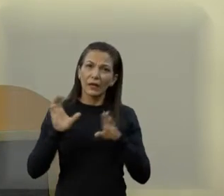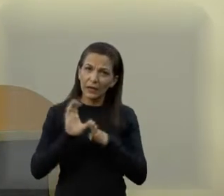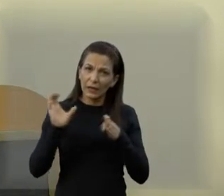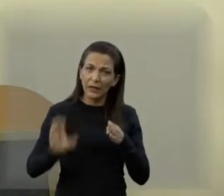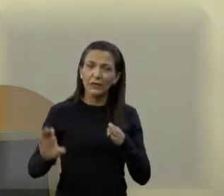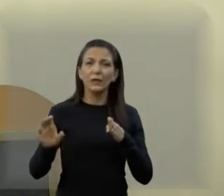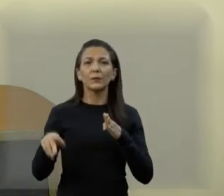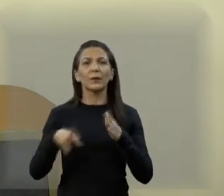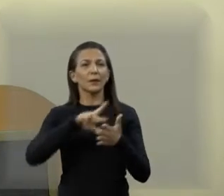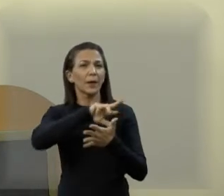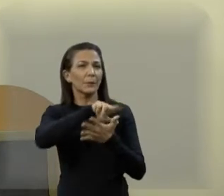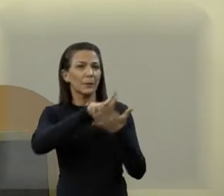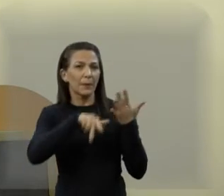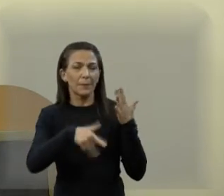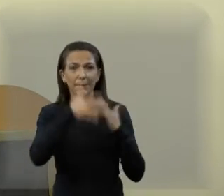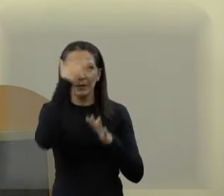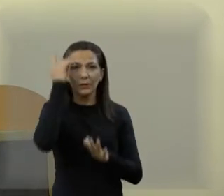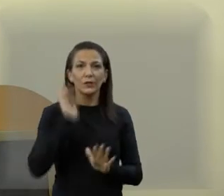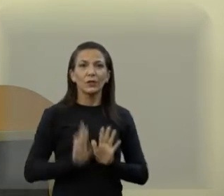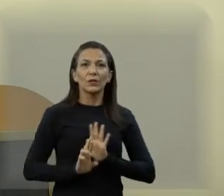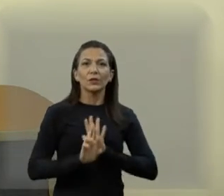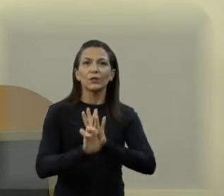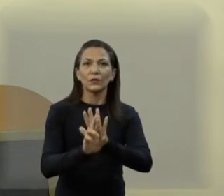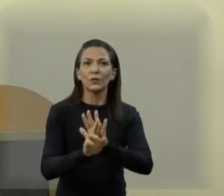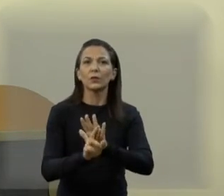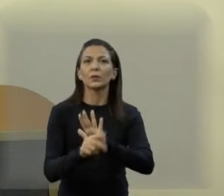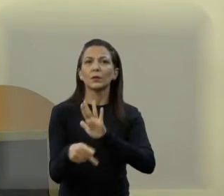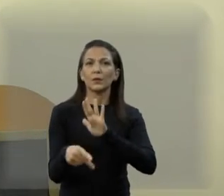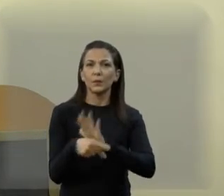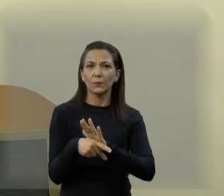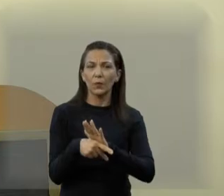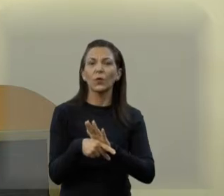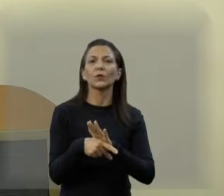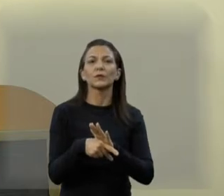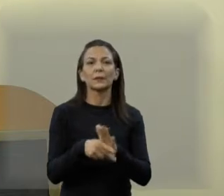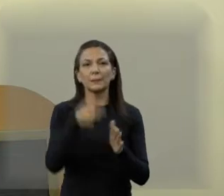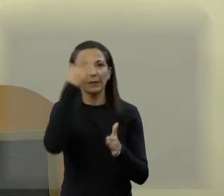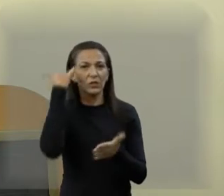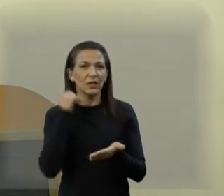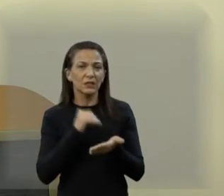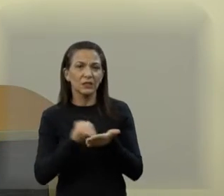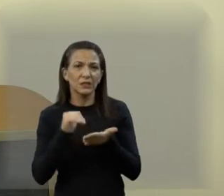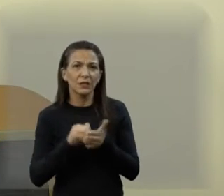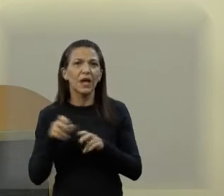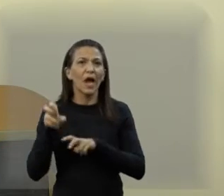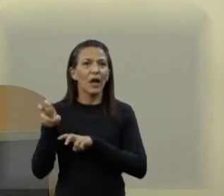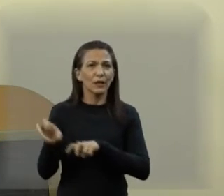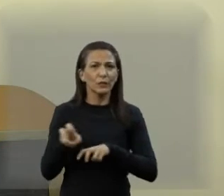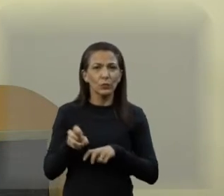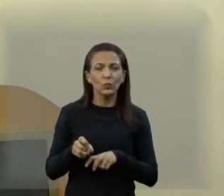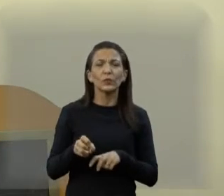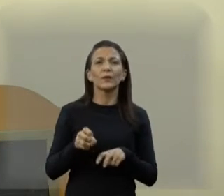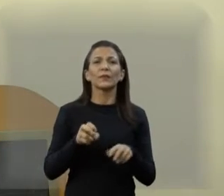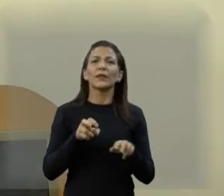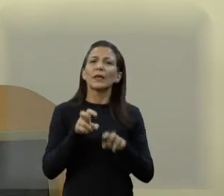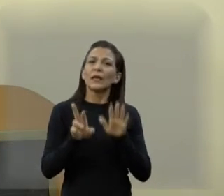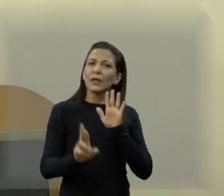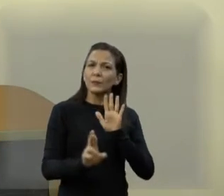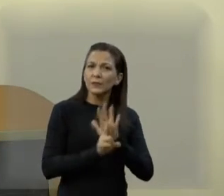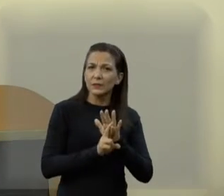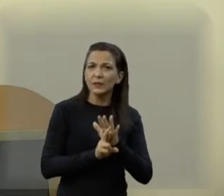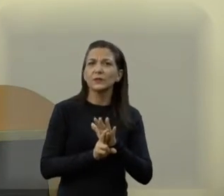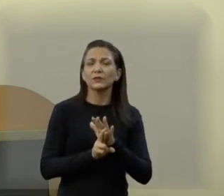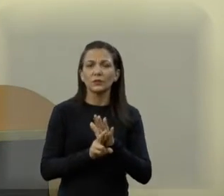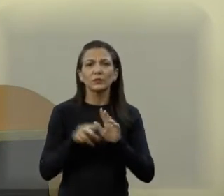Rural da Coordenadoria de assistência técnica integral da secretaria de agricultura e Abastecimento é um representante da categoria